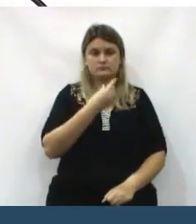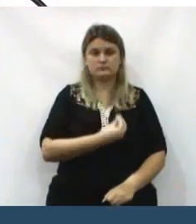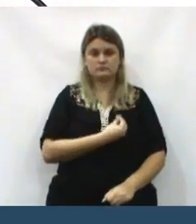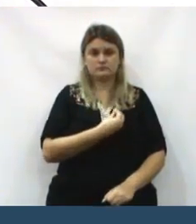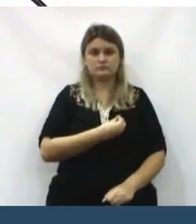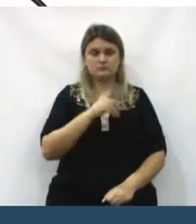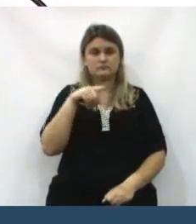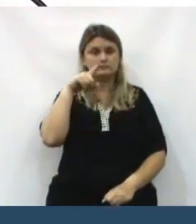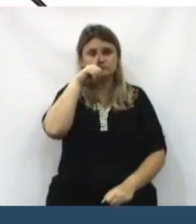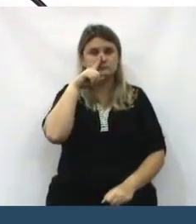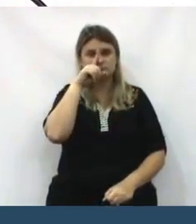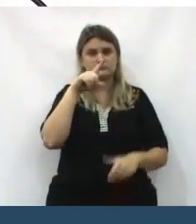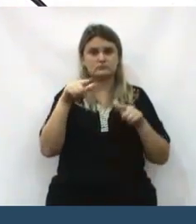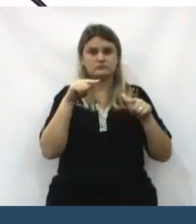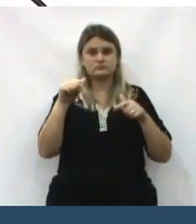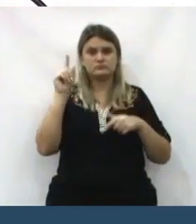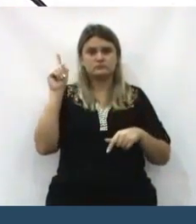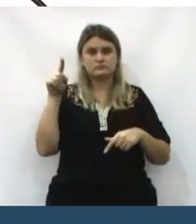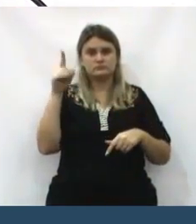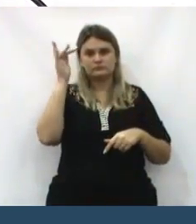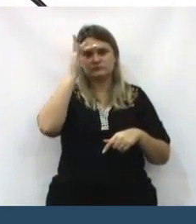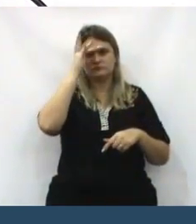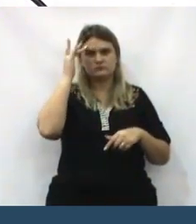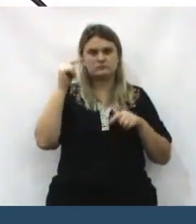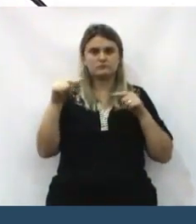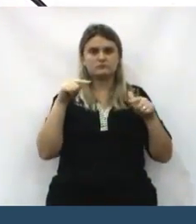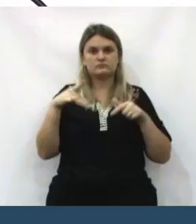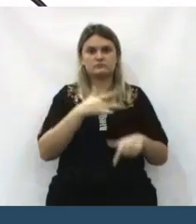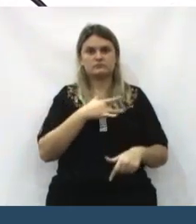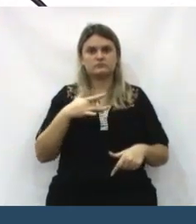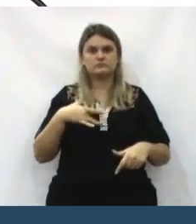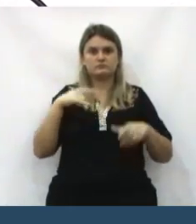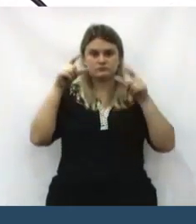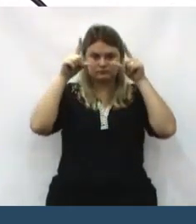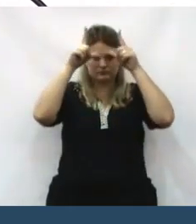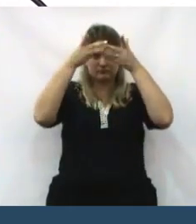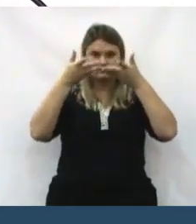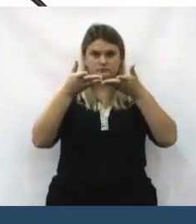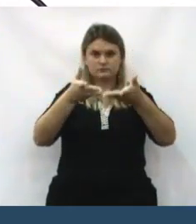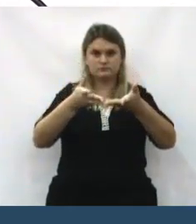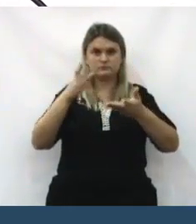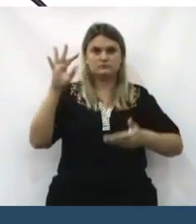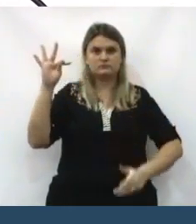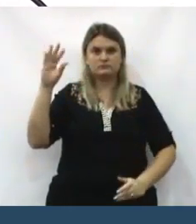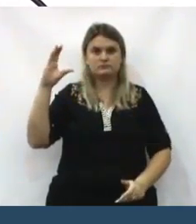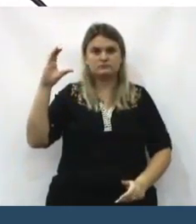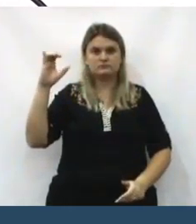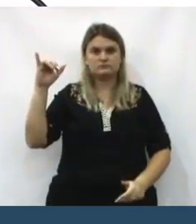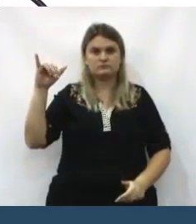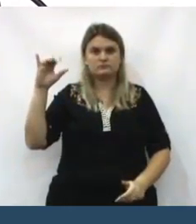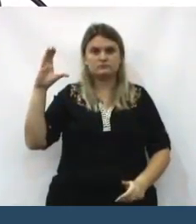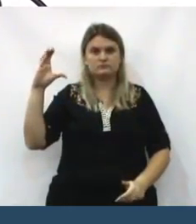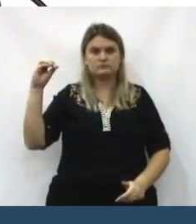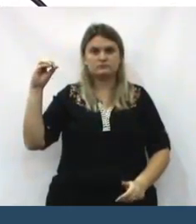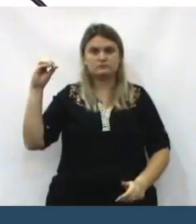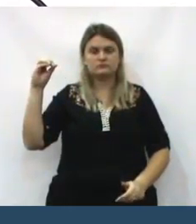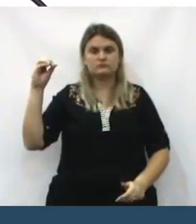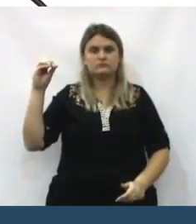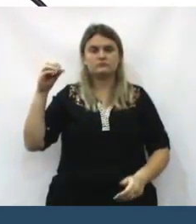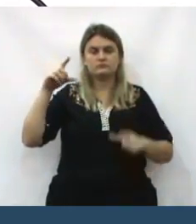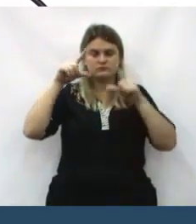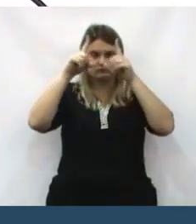temos, citar um caso, que são os profissionais da saúde, os enfermeiros, técnicos de enfermagem,